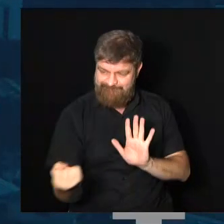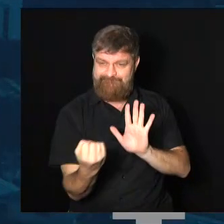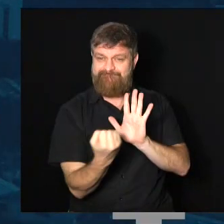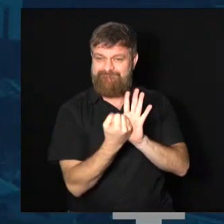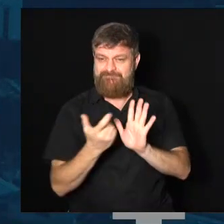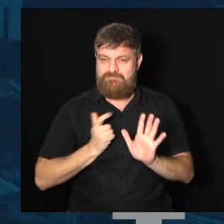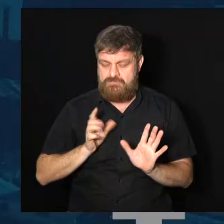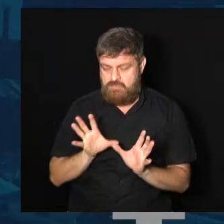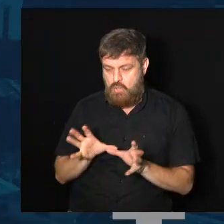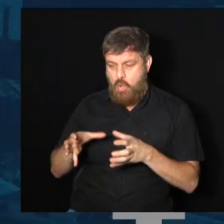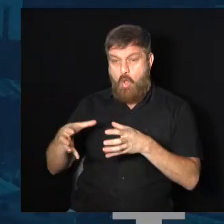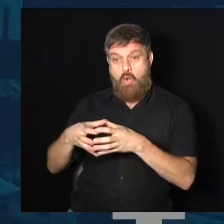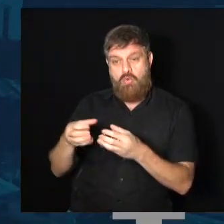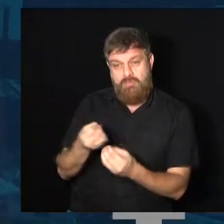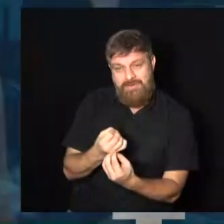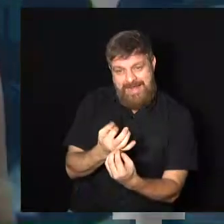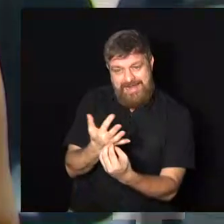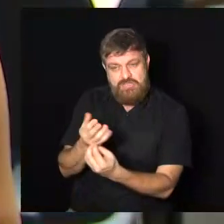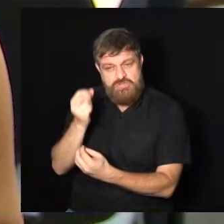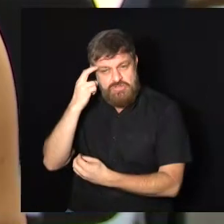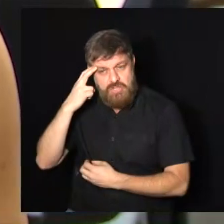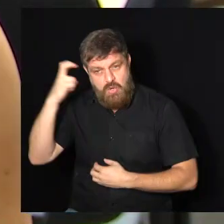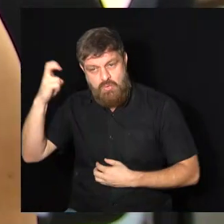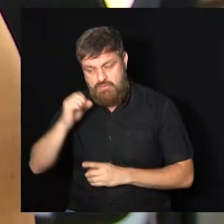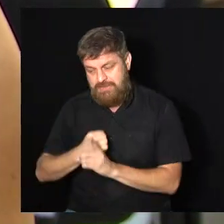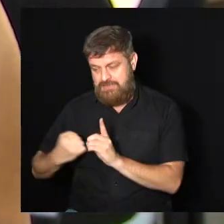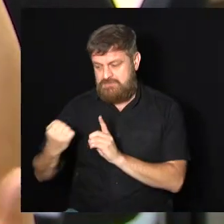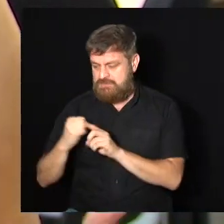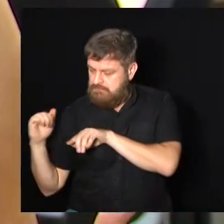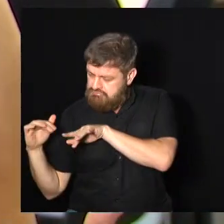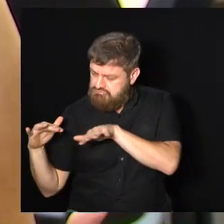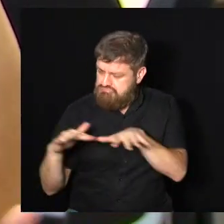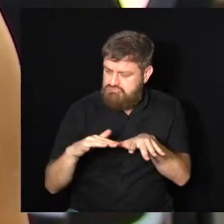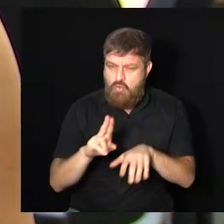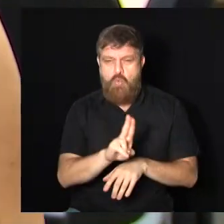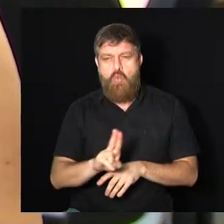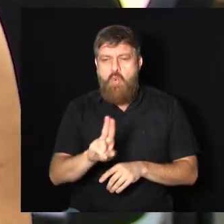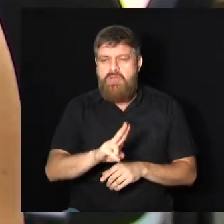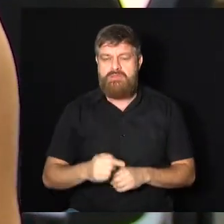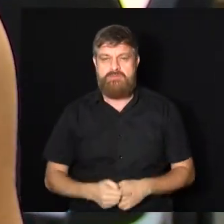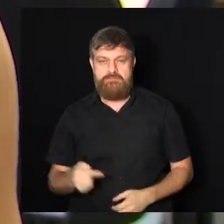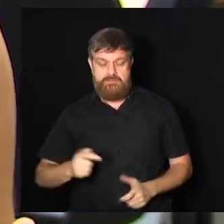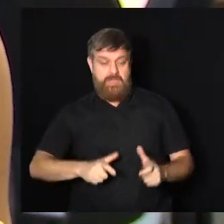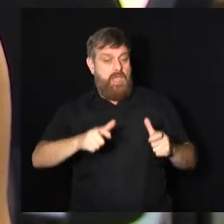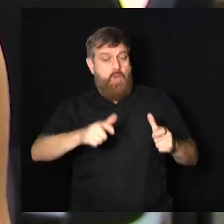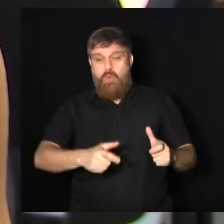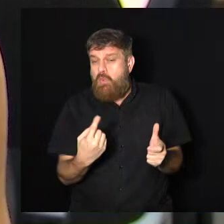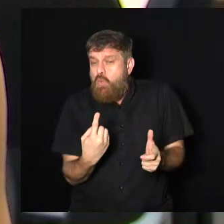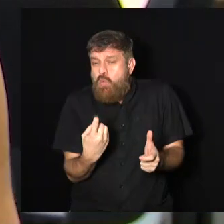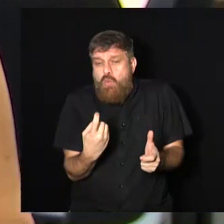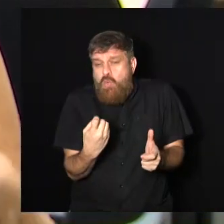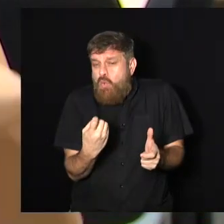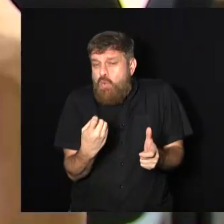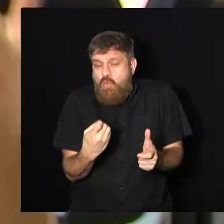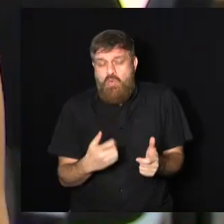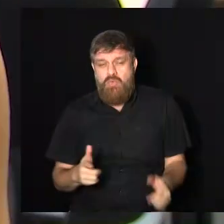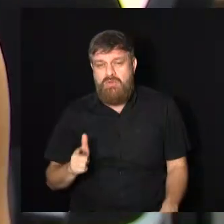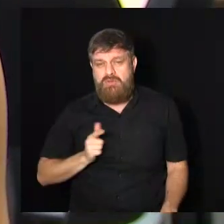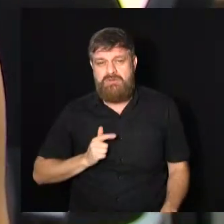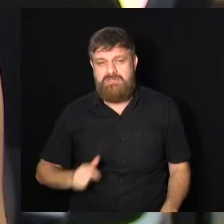acolhe atividades culturais e sociais. Na verdade, a Estação Cultura é um dos únicos espaços